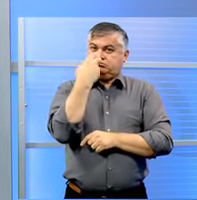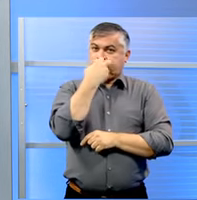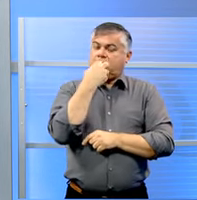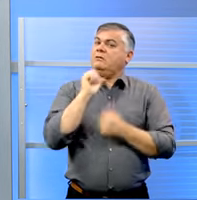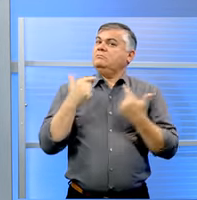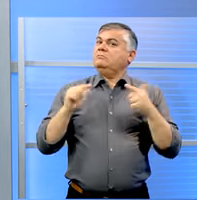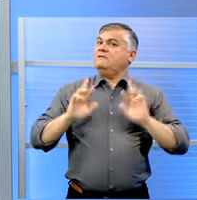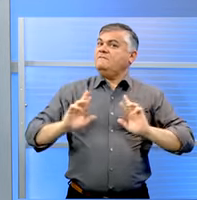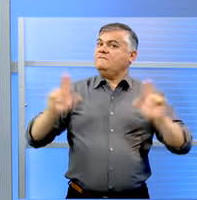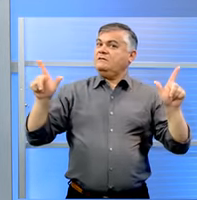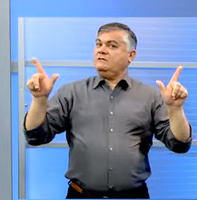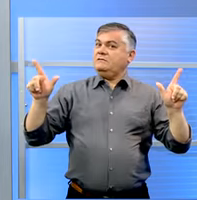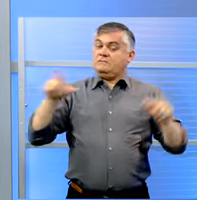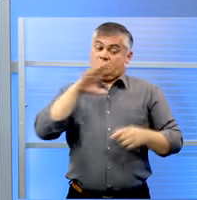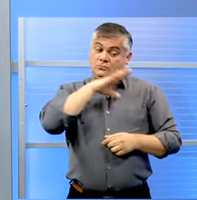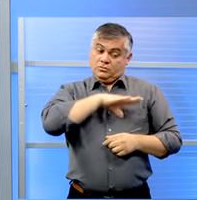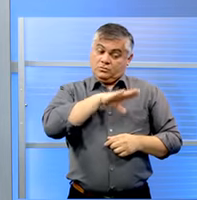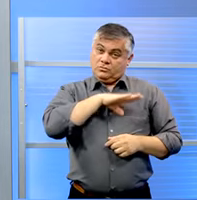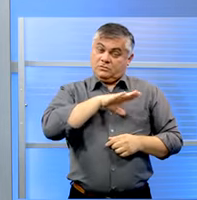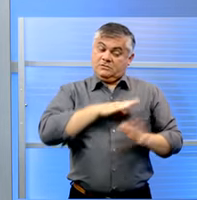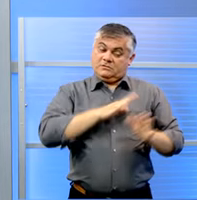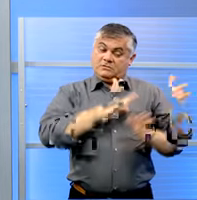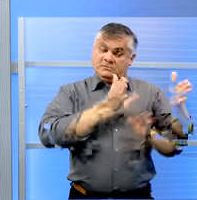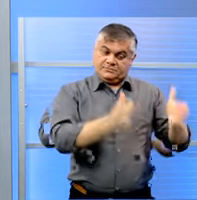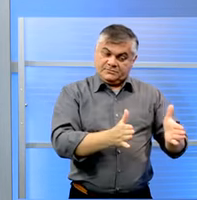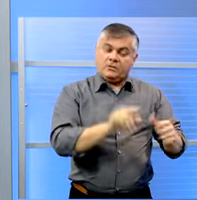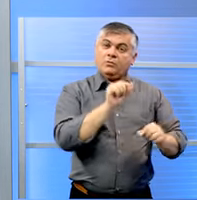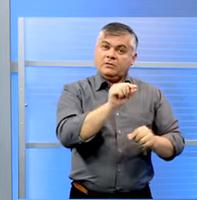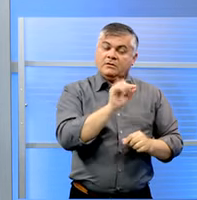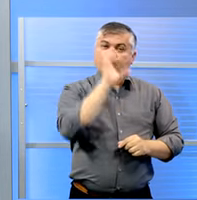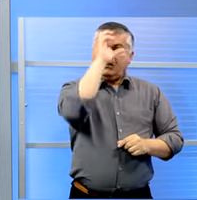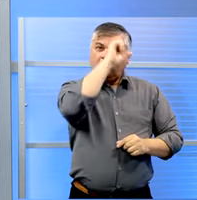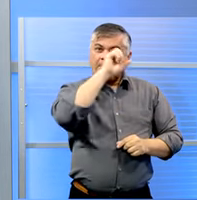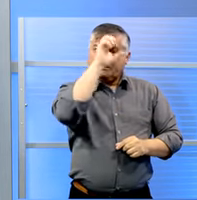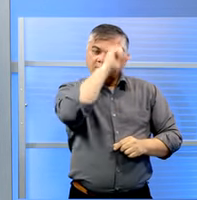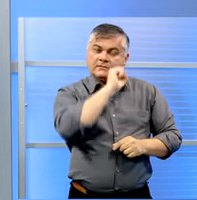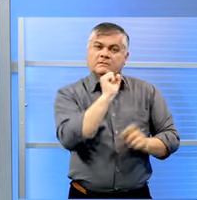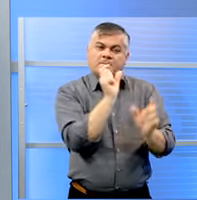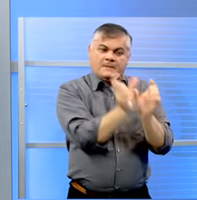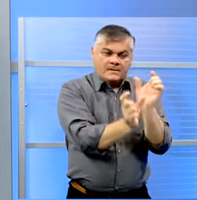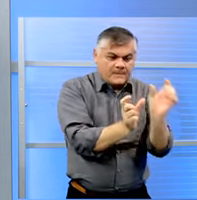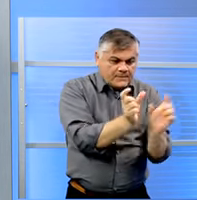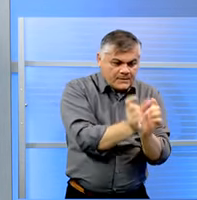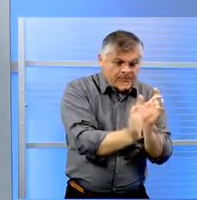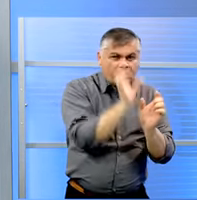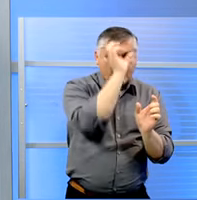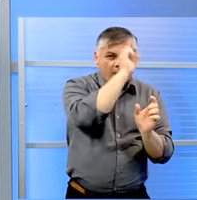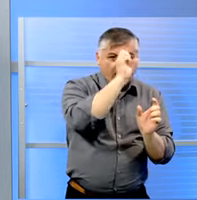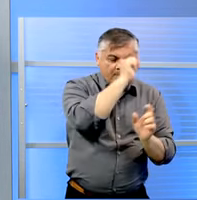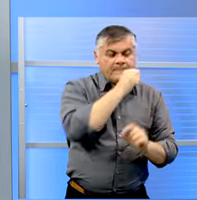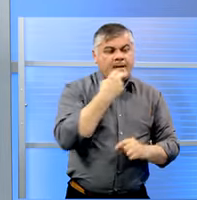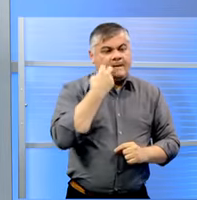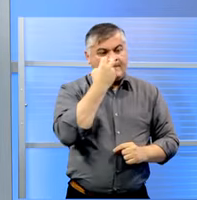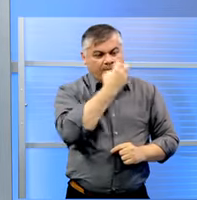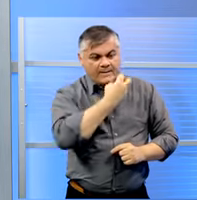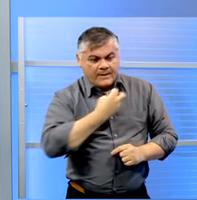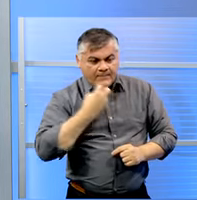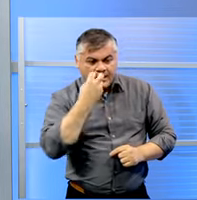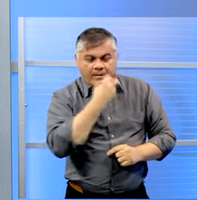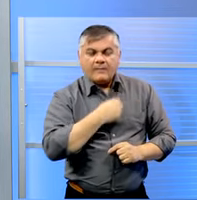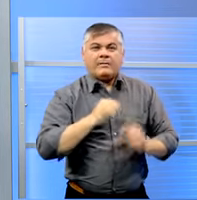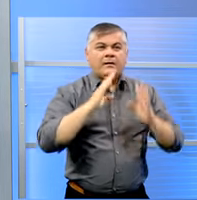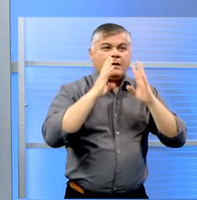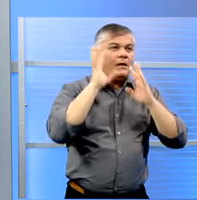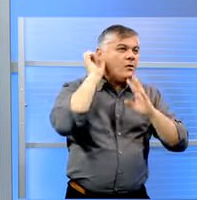portuguesa. Língua portuguesa, nós relacionamos a alfabetização, entre elas a oralidade, o